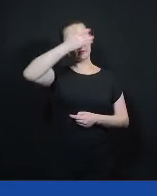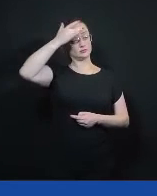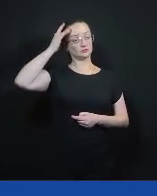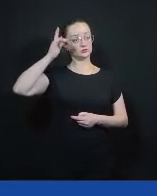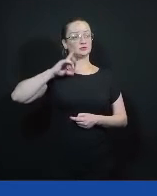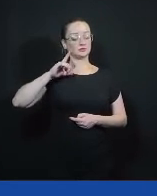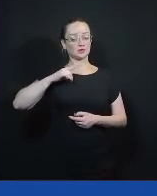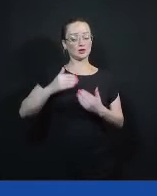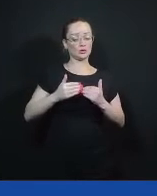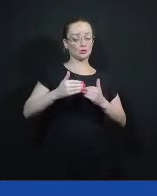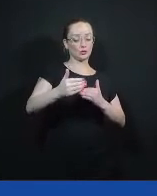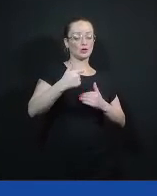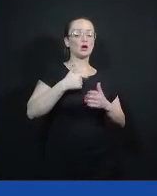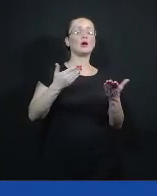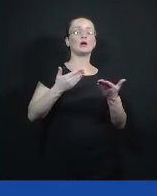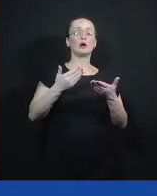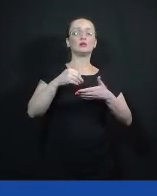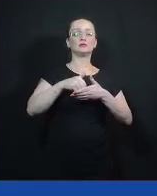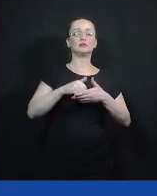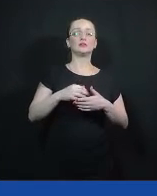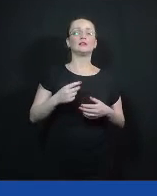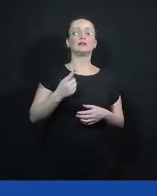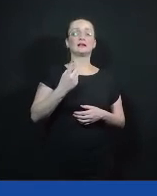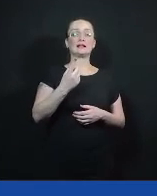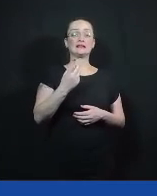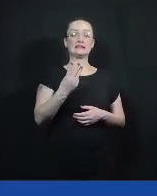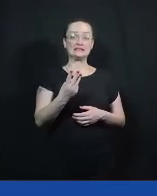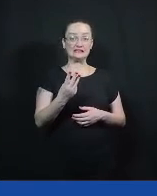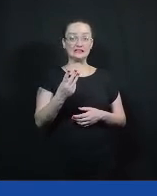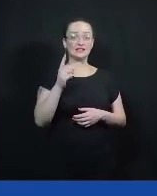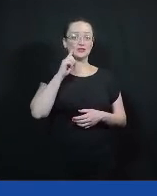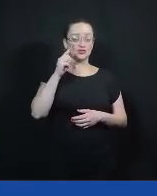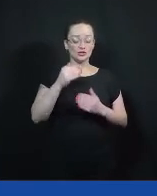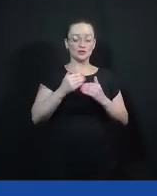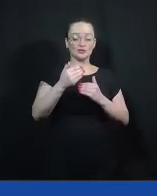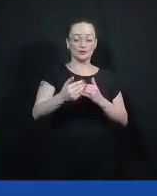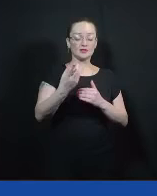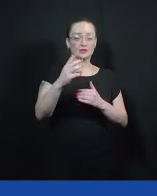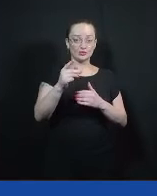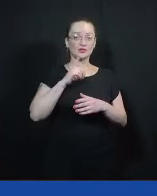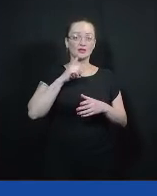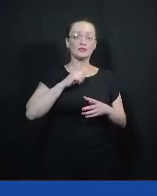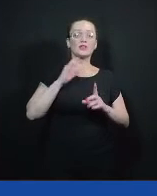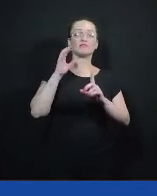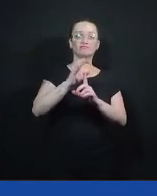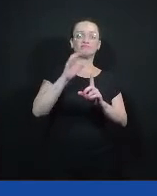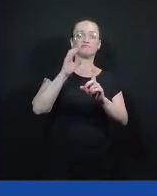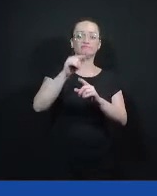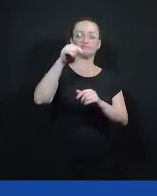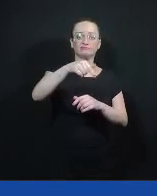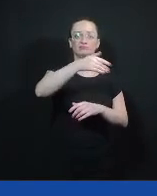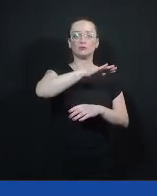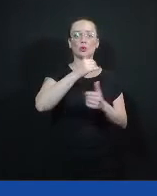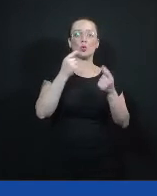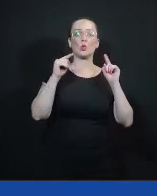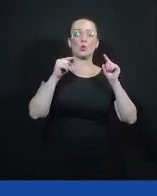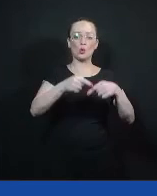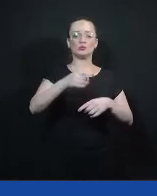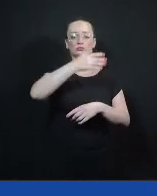um mandato eletivo a cada 13 dias, isso num período de janeiro de 2016 até agora. Então é